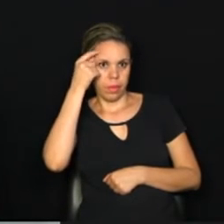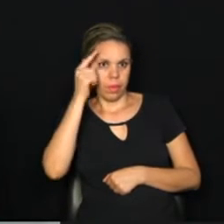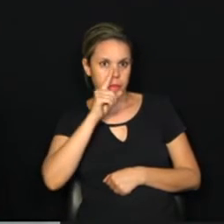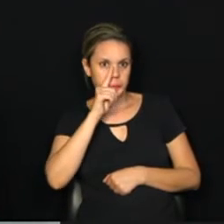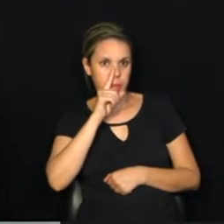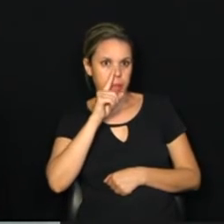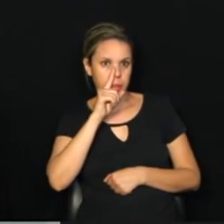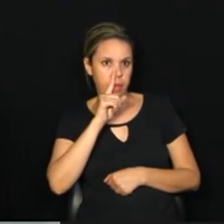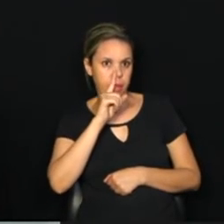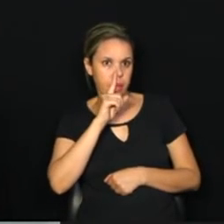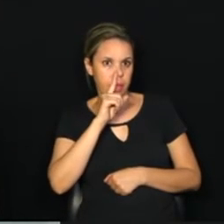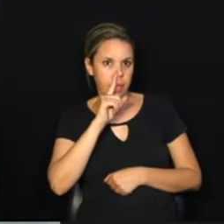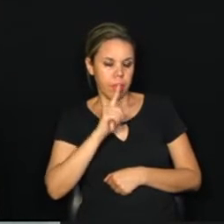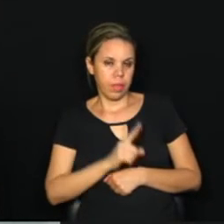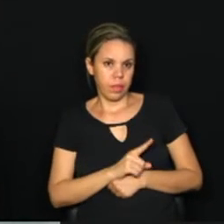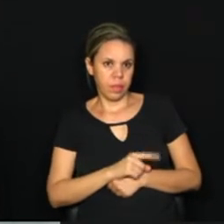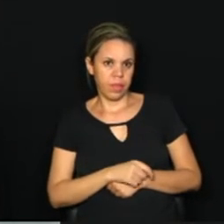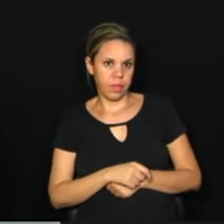perigo e